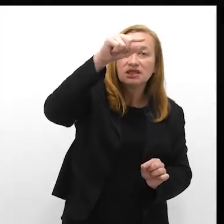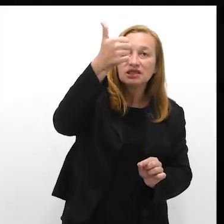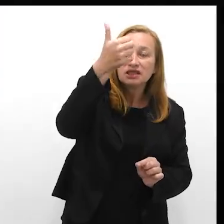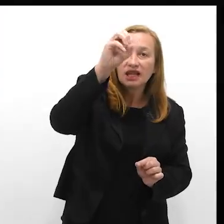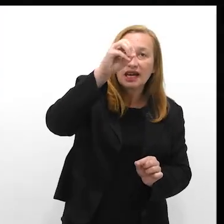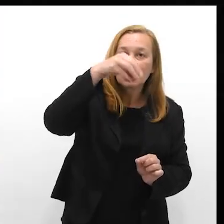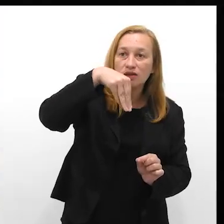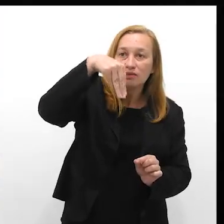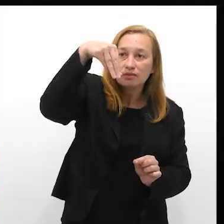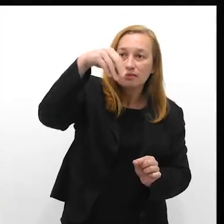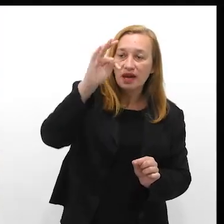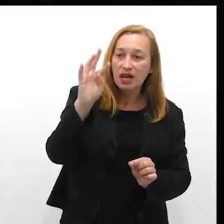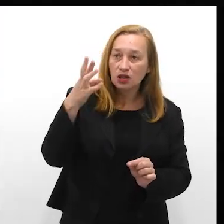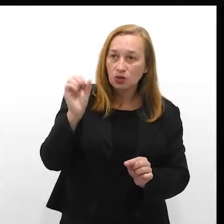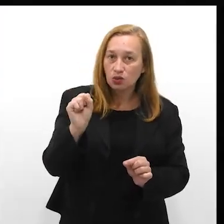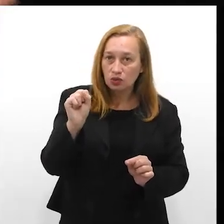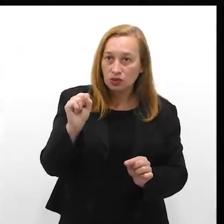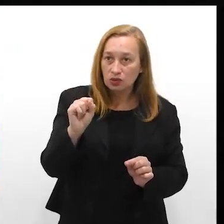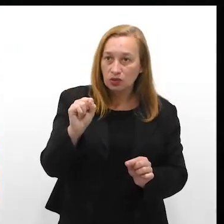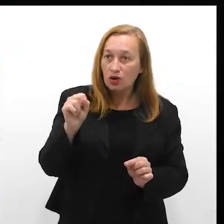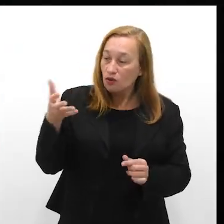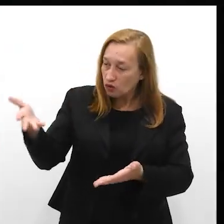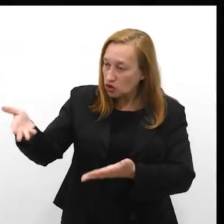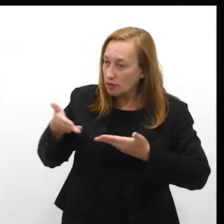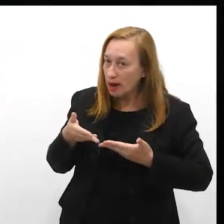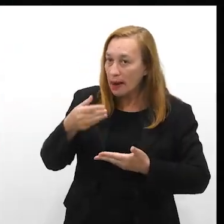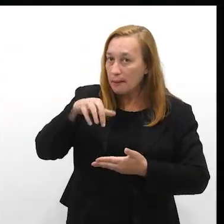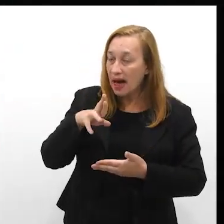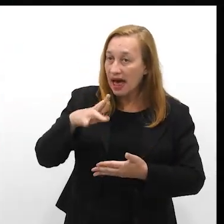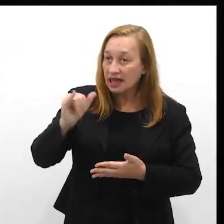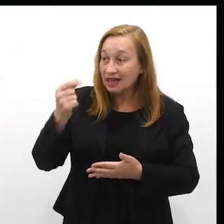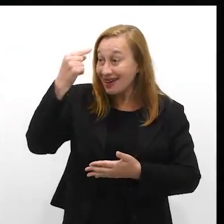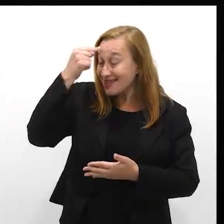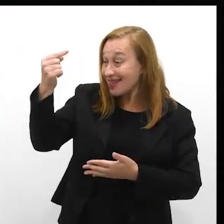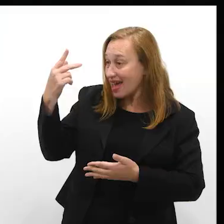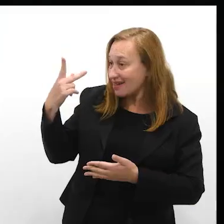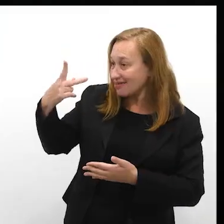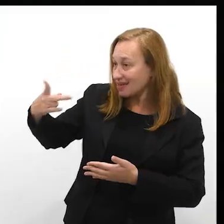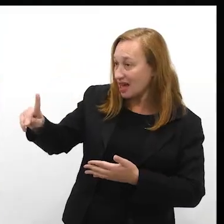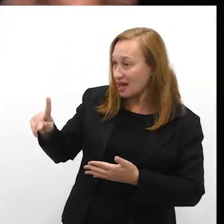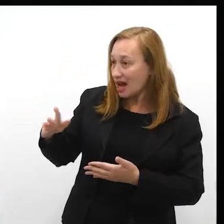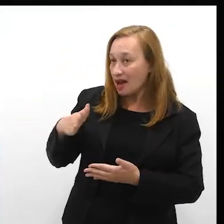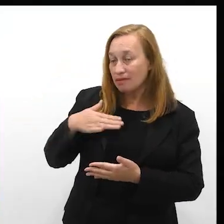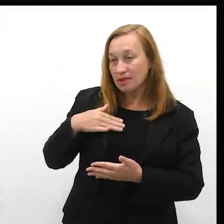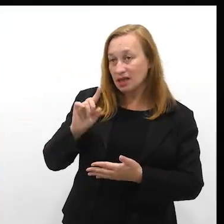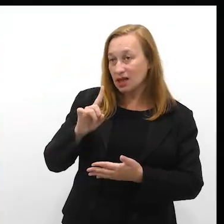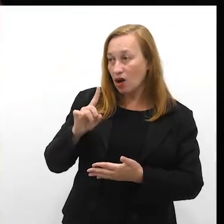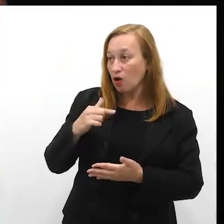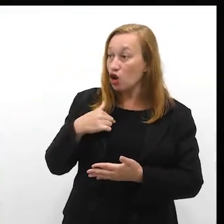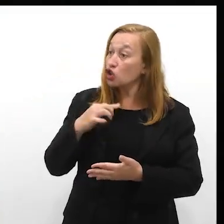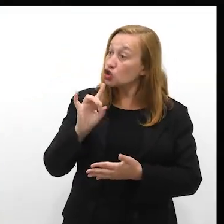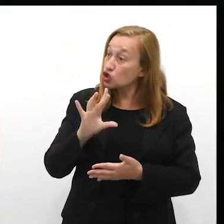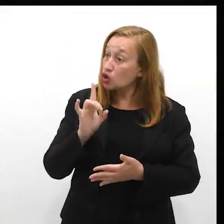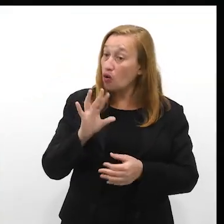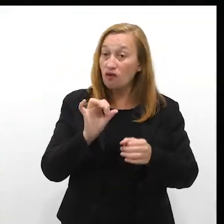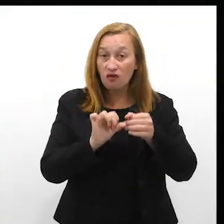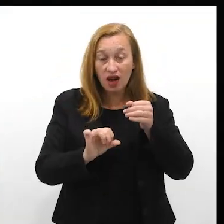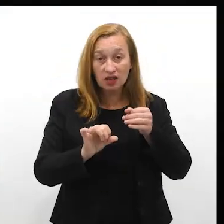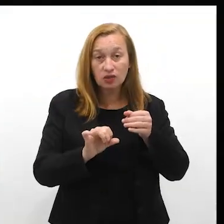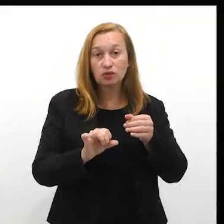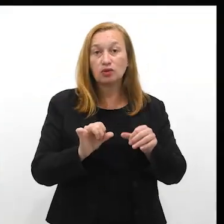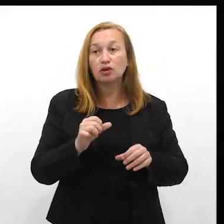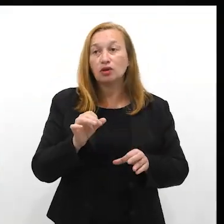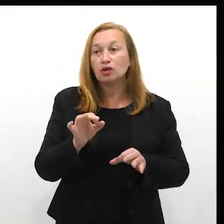metros, vou chamar a Marina. Mas a ideia é dele, não é minha. Uhum. Né? Eu posso florear, vamos lá. Essa